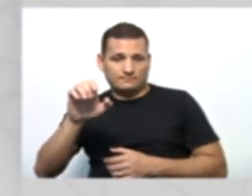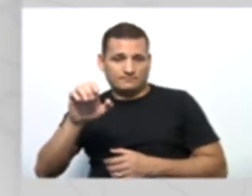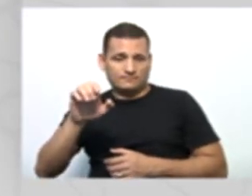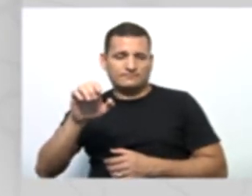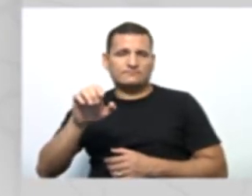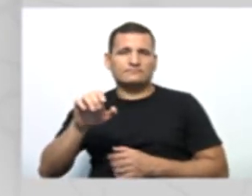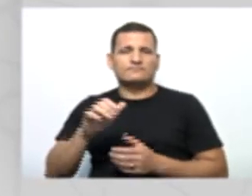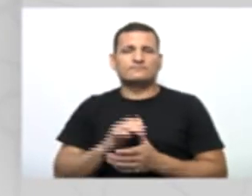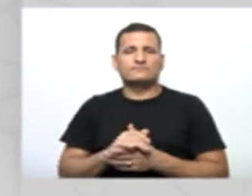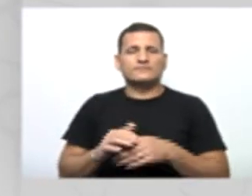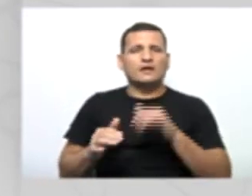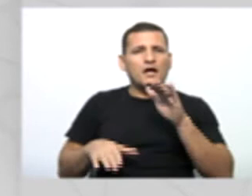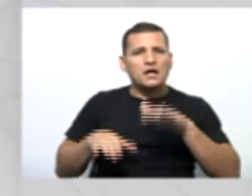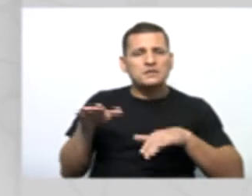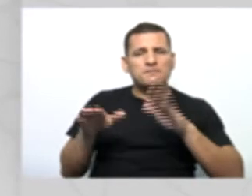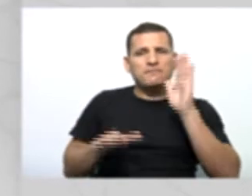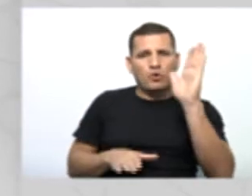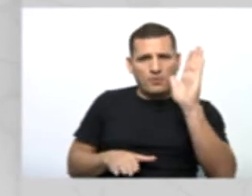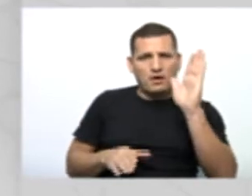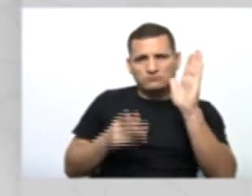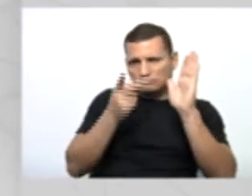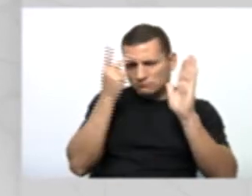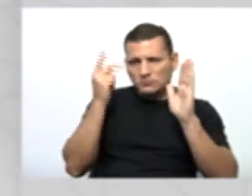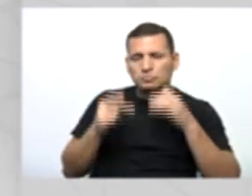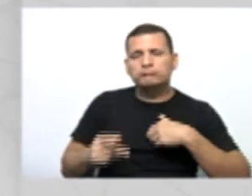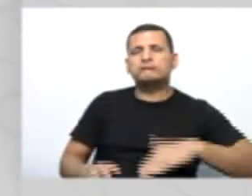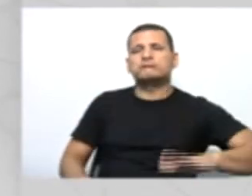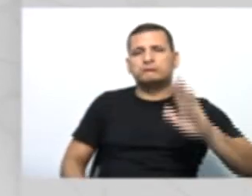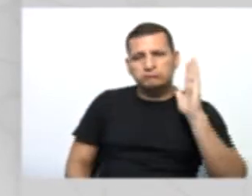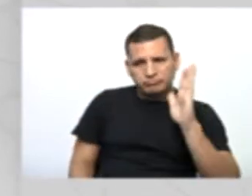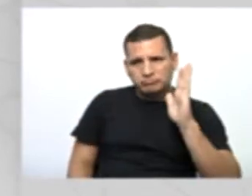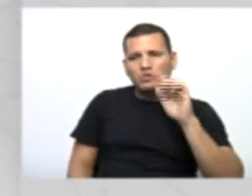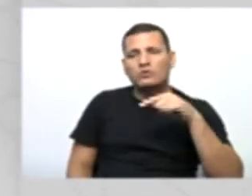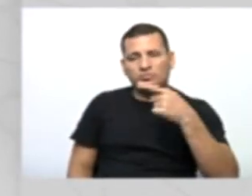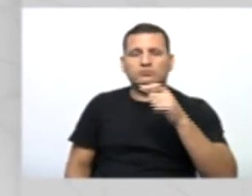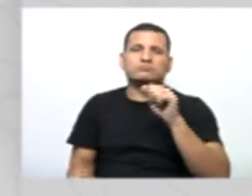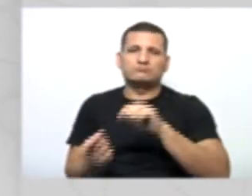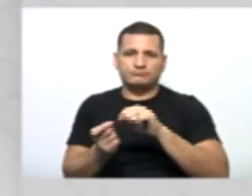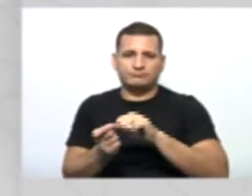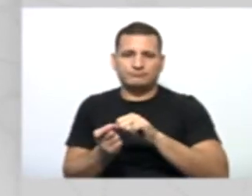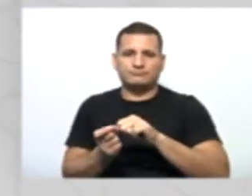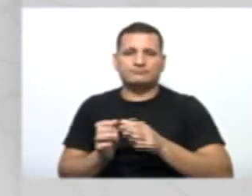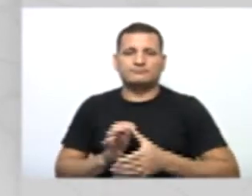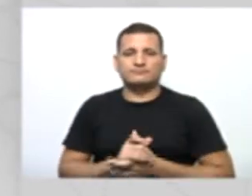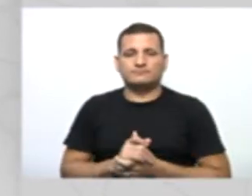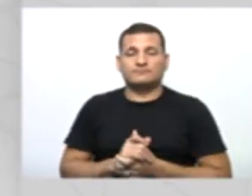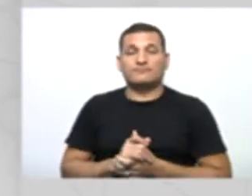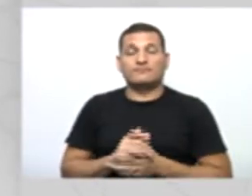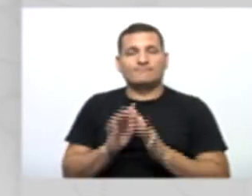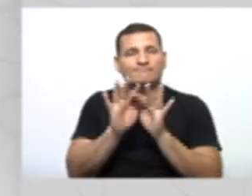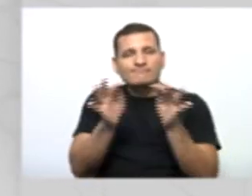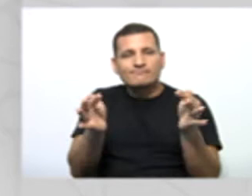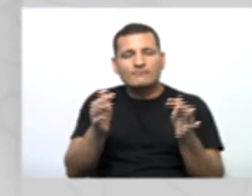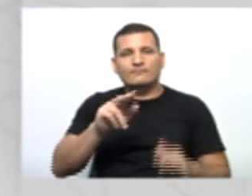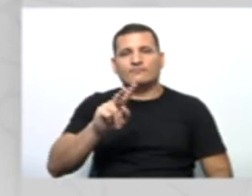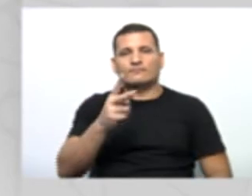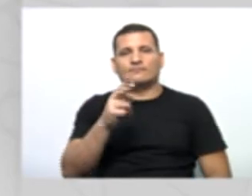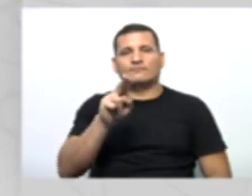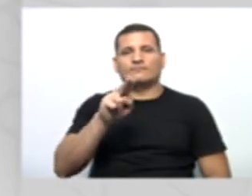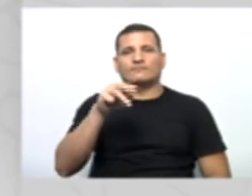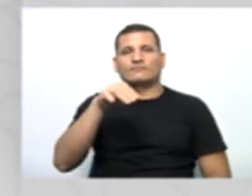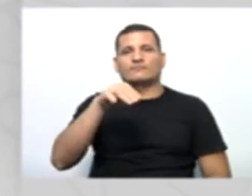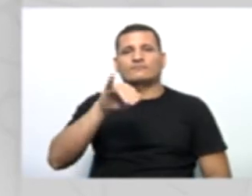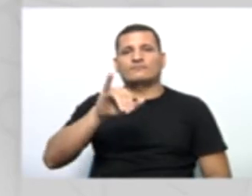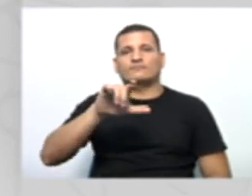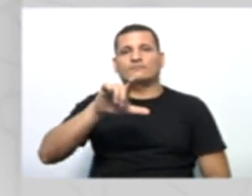ela cumpre aquilo que ela promete, ela se compromete com aquilo que ela fala. E a humildade é característica daquela